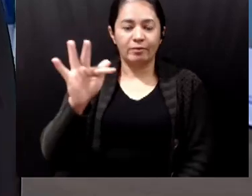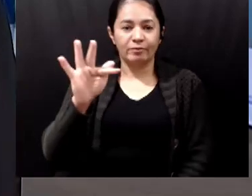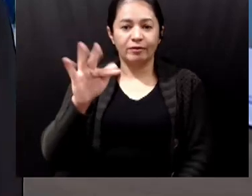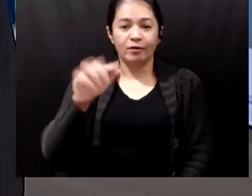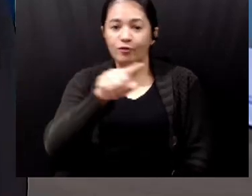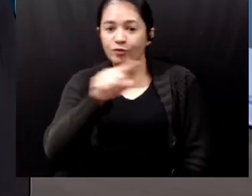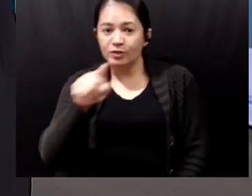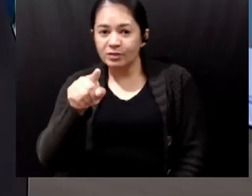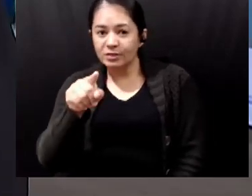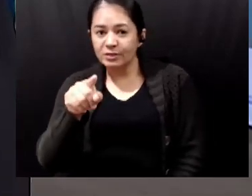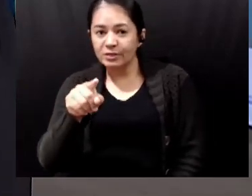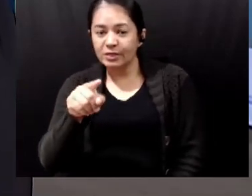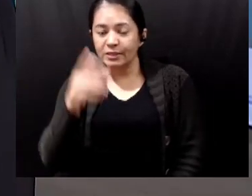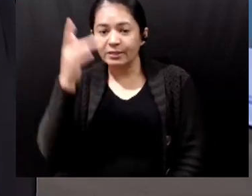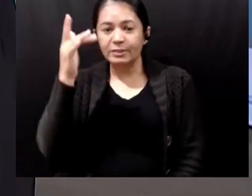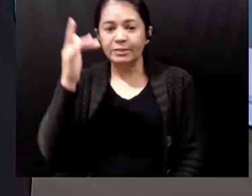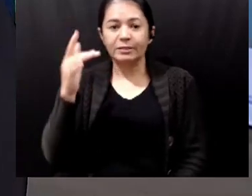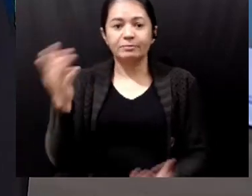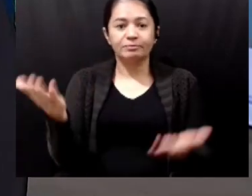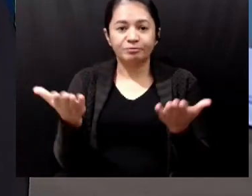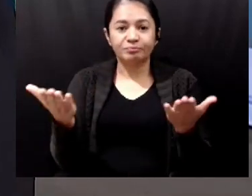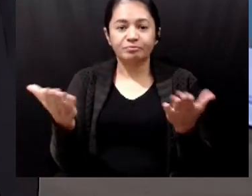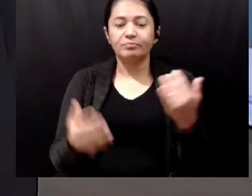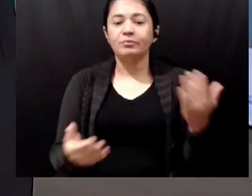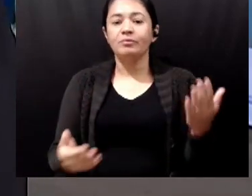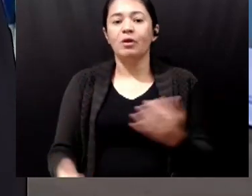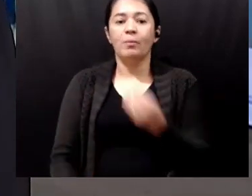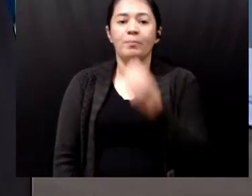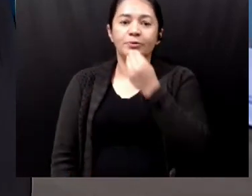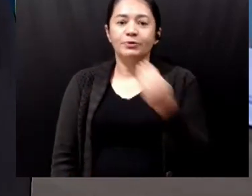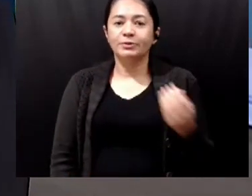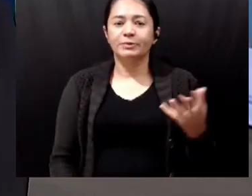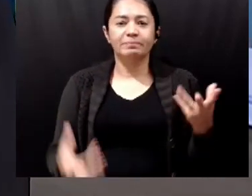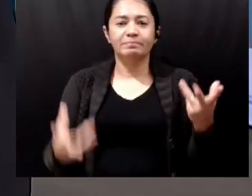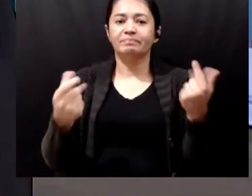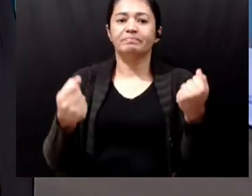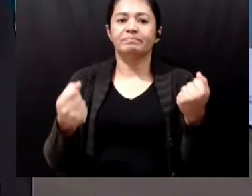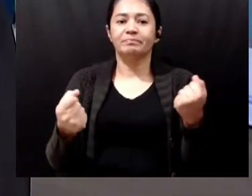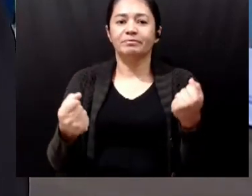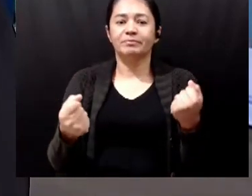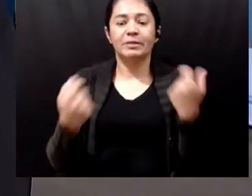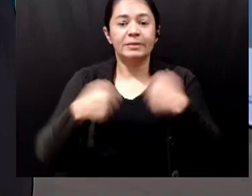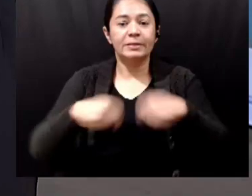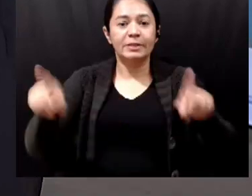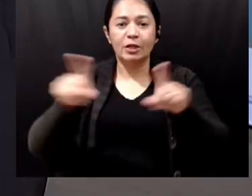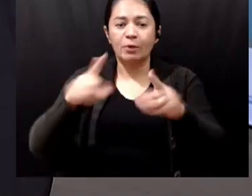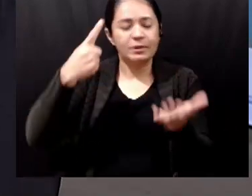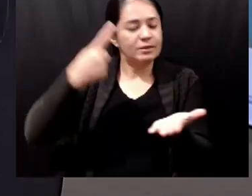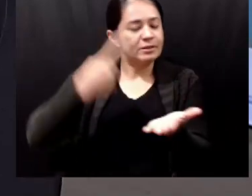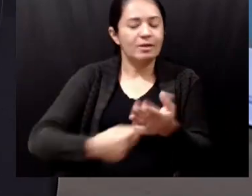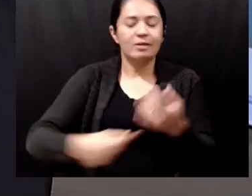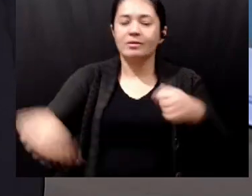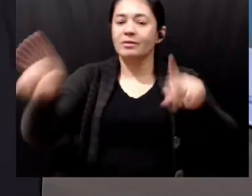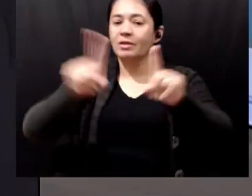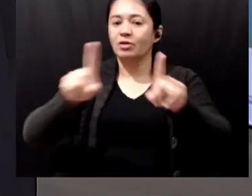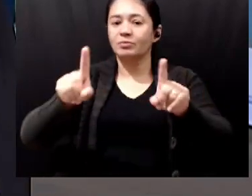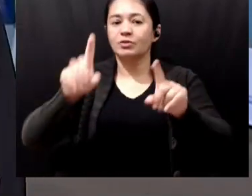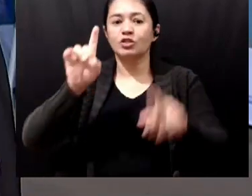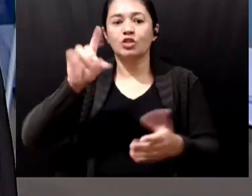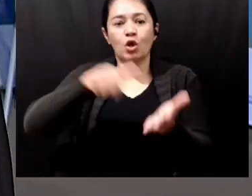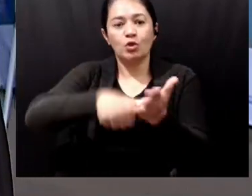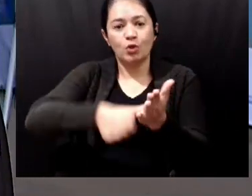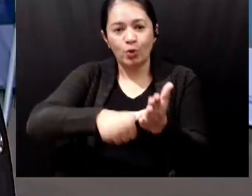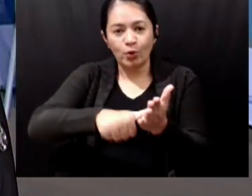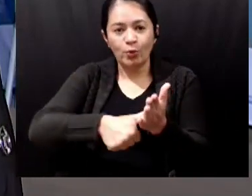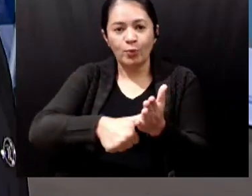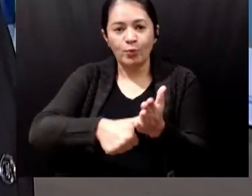atualizou, essa é uma grande oportunidade para vir, não precisa de agendamento, é só vir com esses documentos que o IRGD